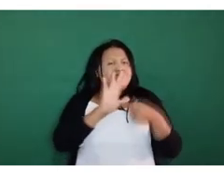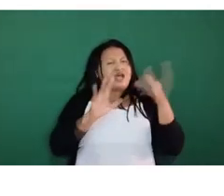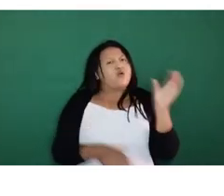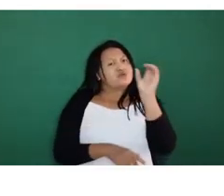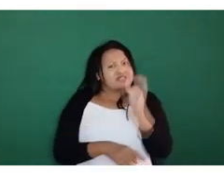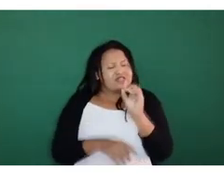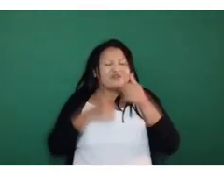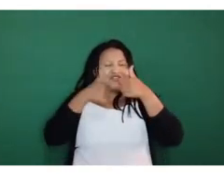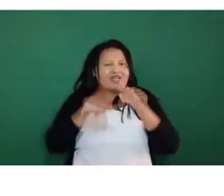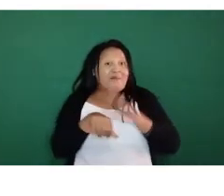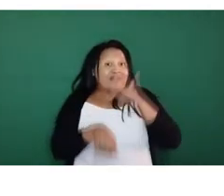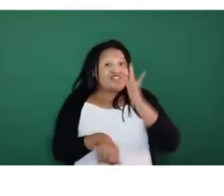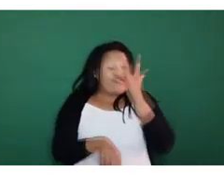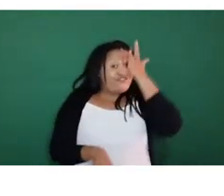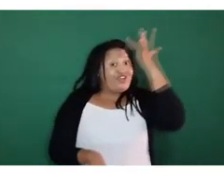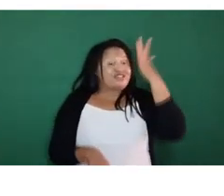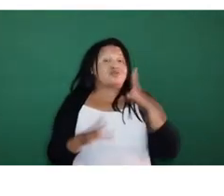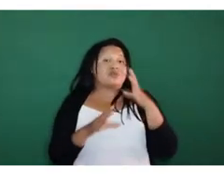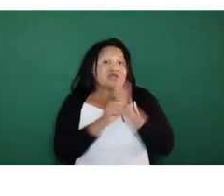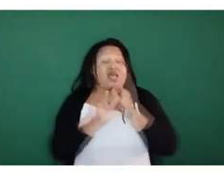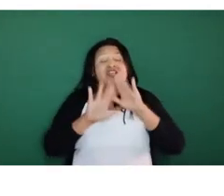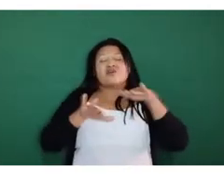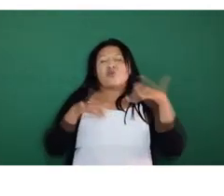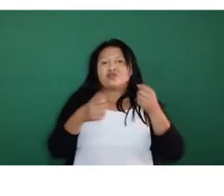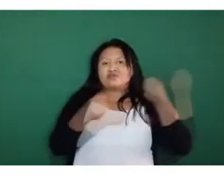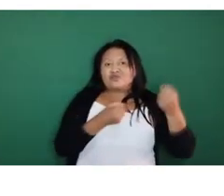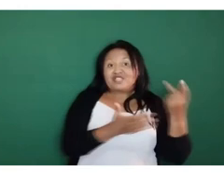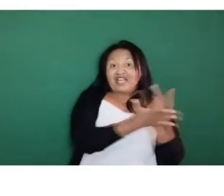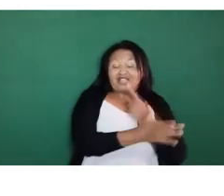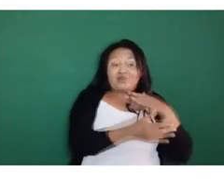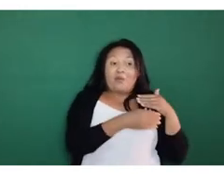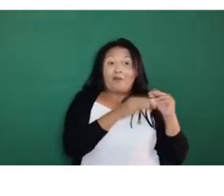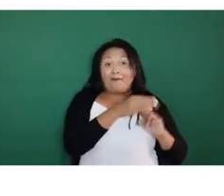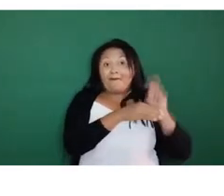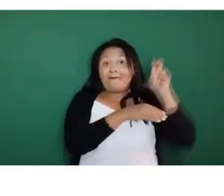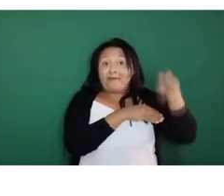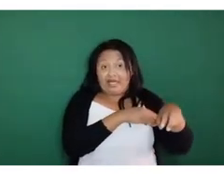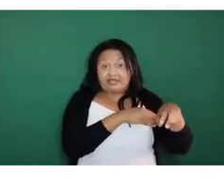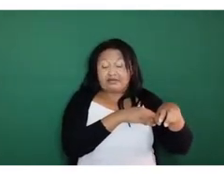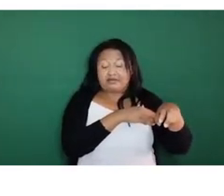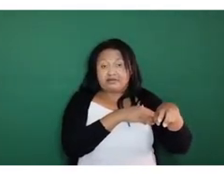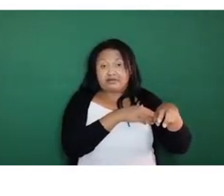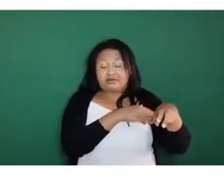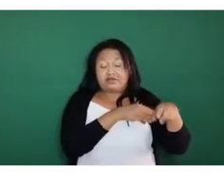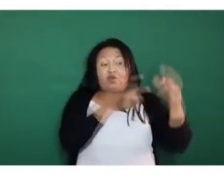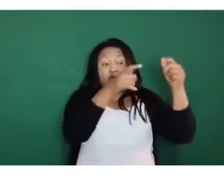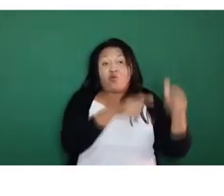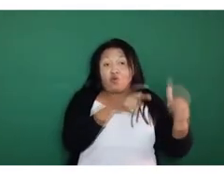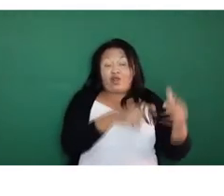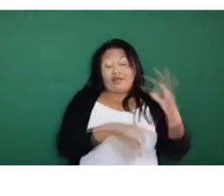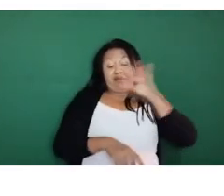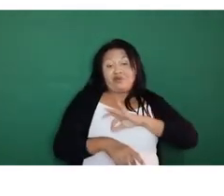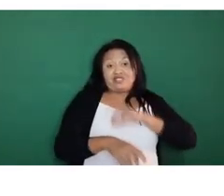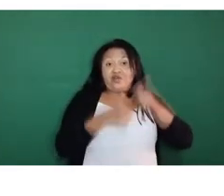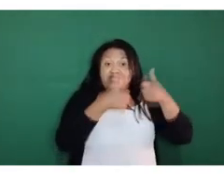para facilitar os meus cálculos Então na hora que o infrato passa pelo pelo local onde a policial